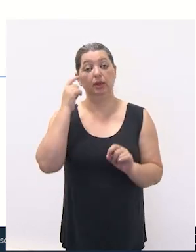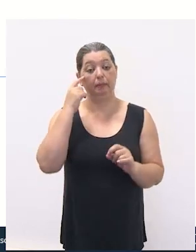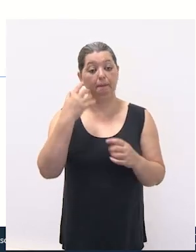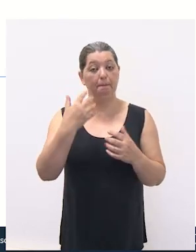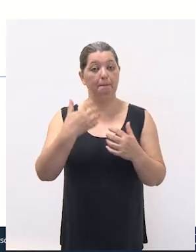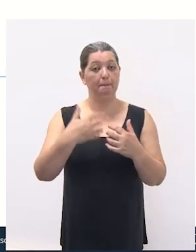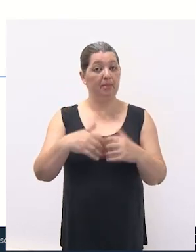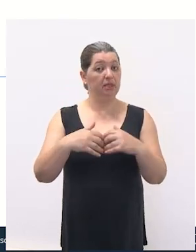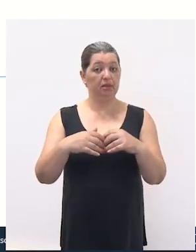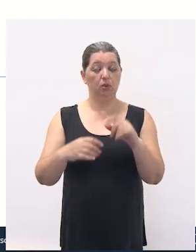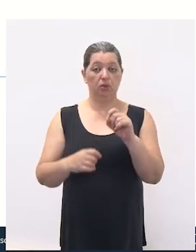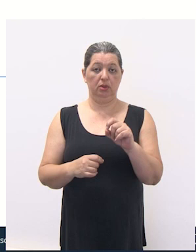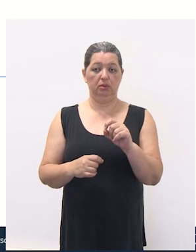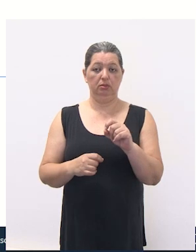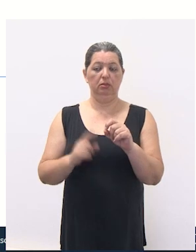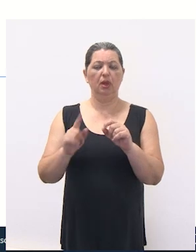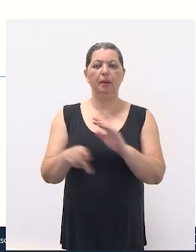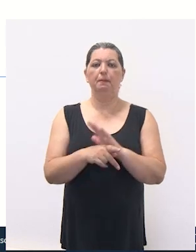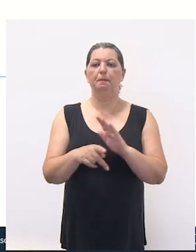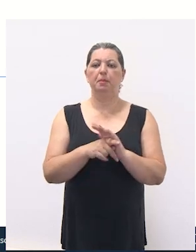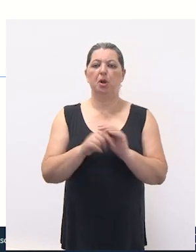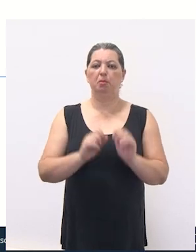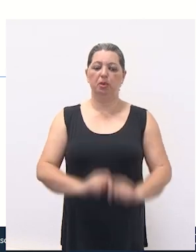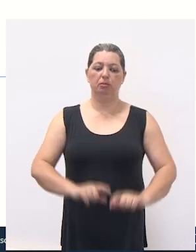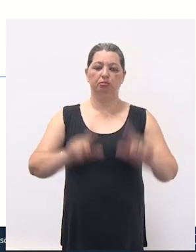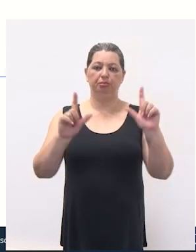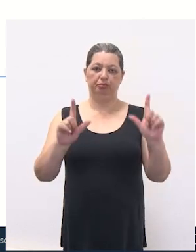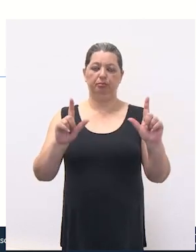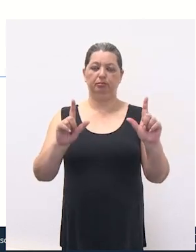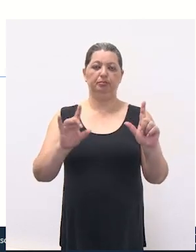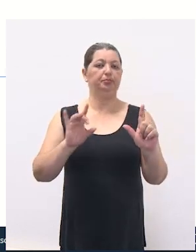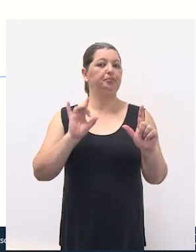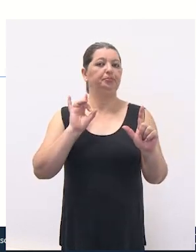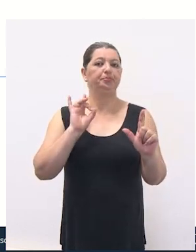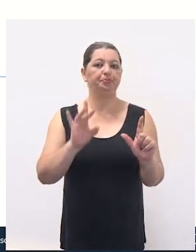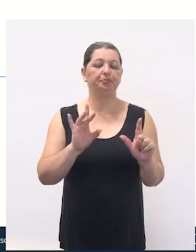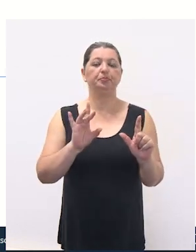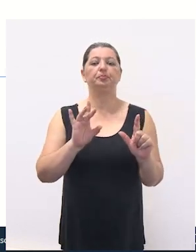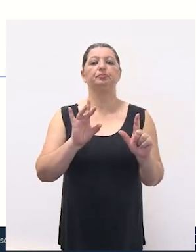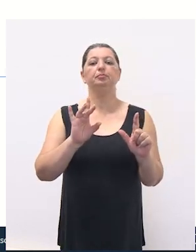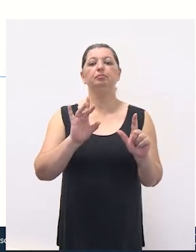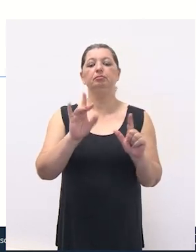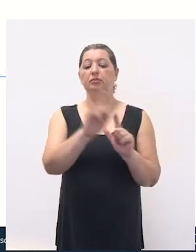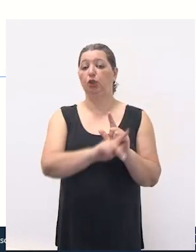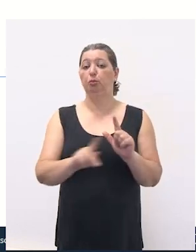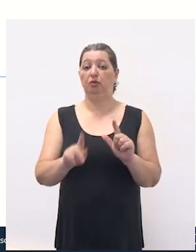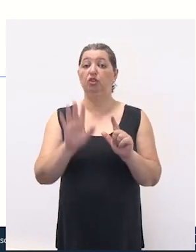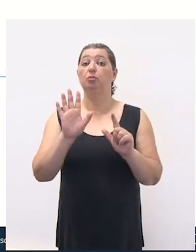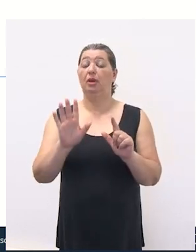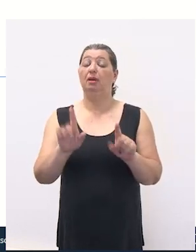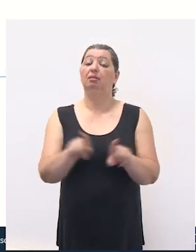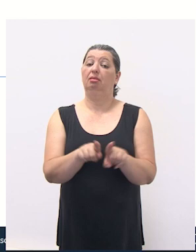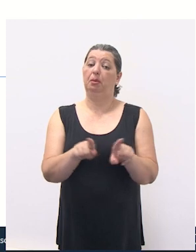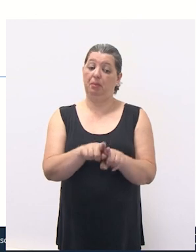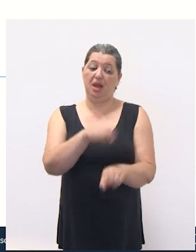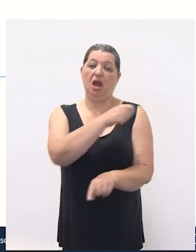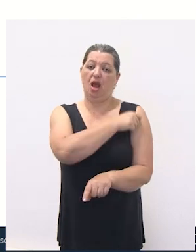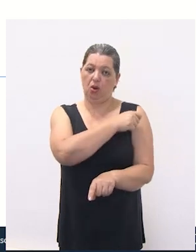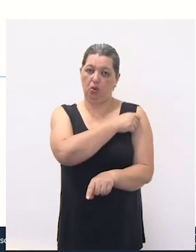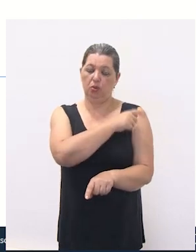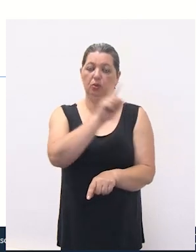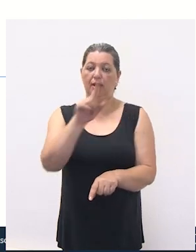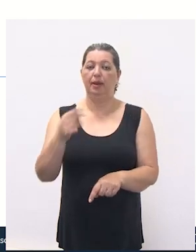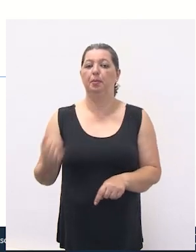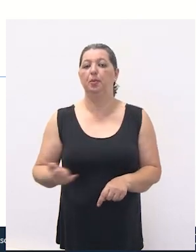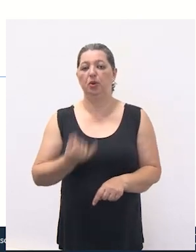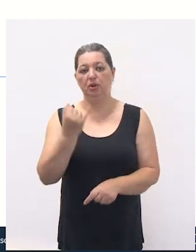é que essa é uma interface que não só atende ao professor, mas atende ao aluno. Então, é sempre importante